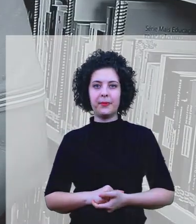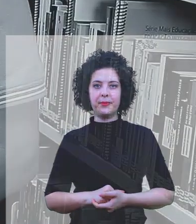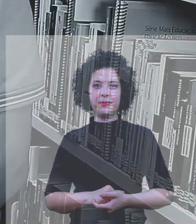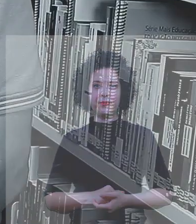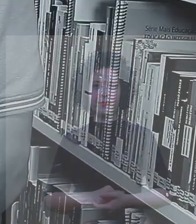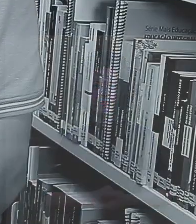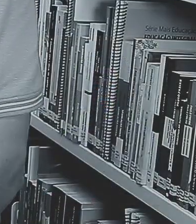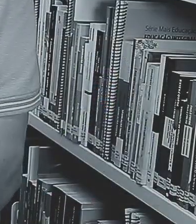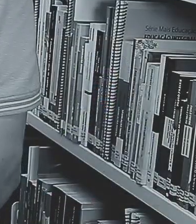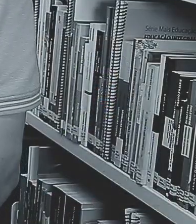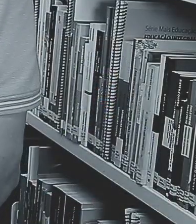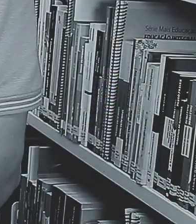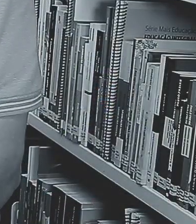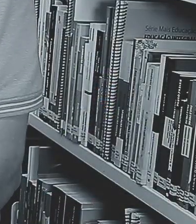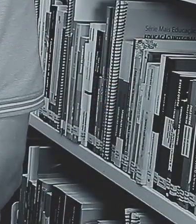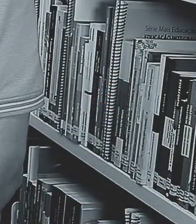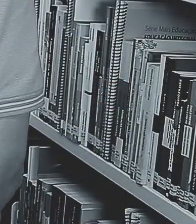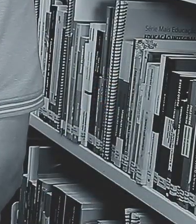facebook.com/institutoclaro,